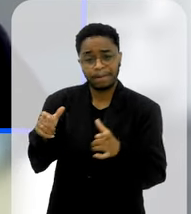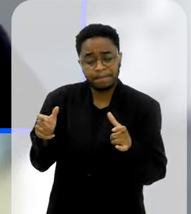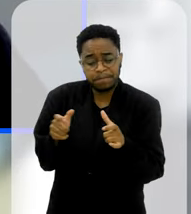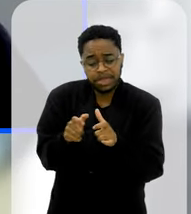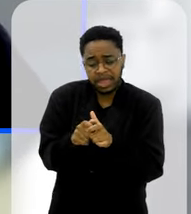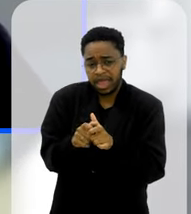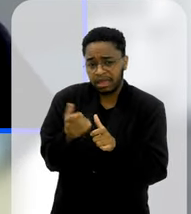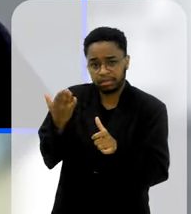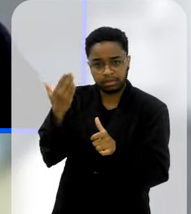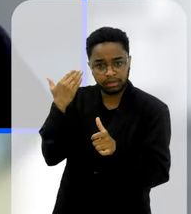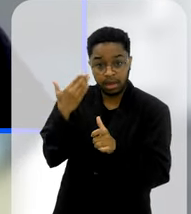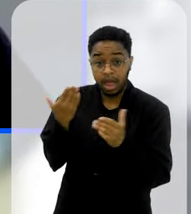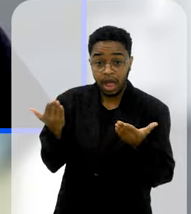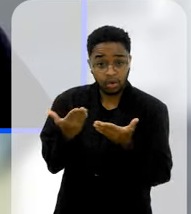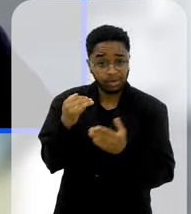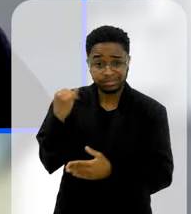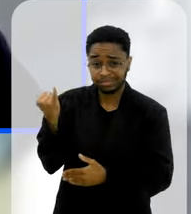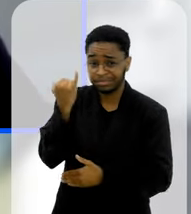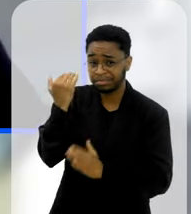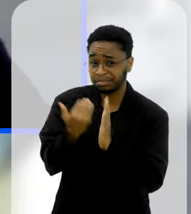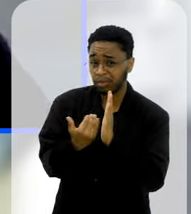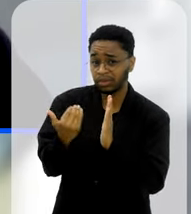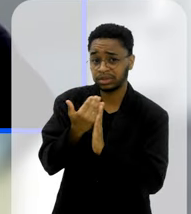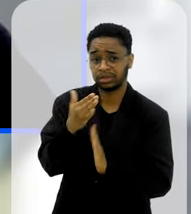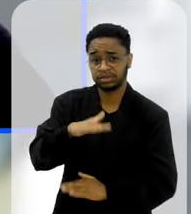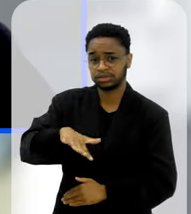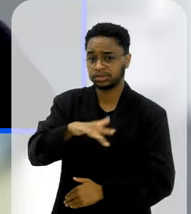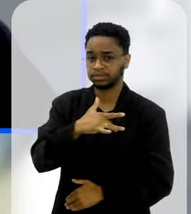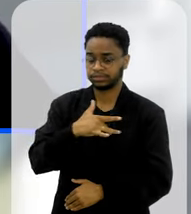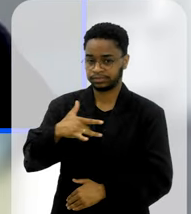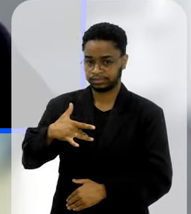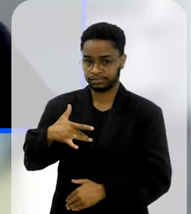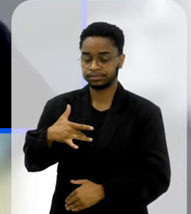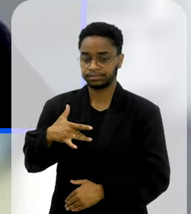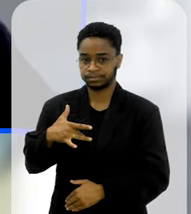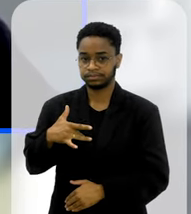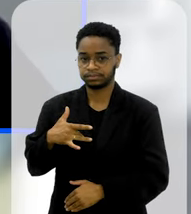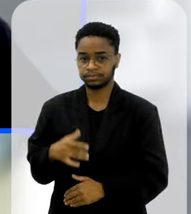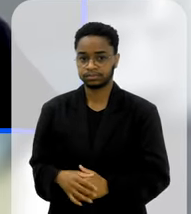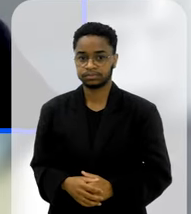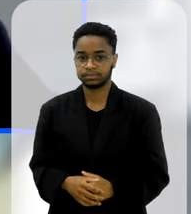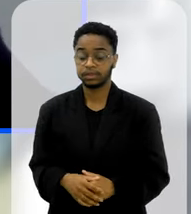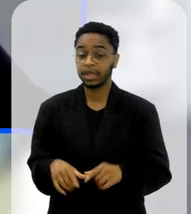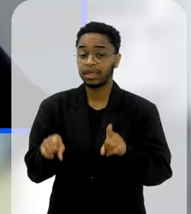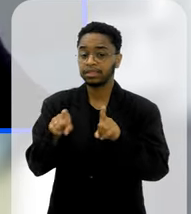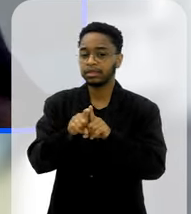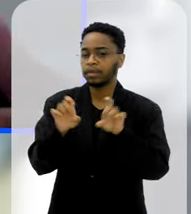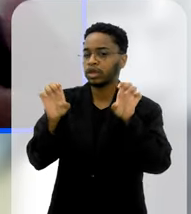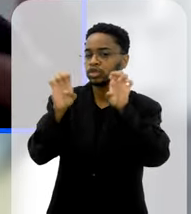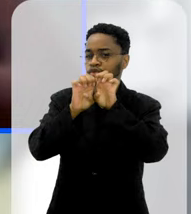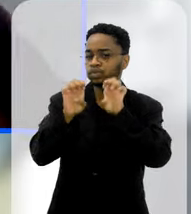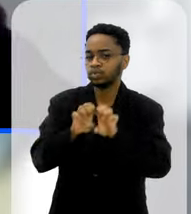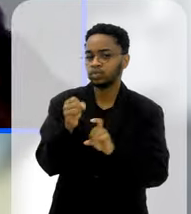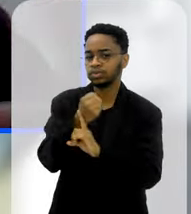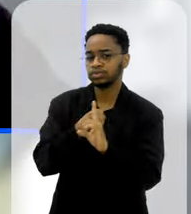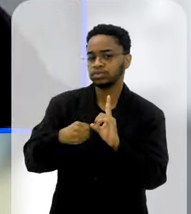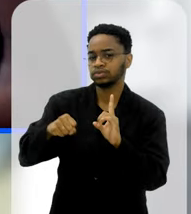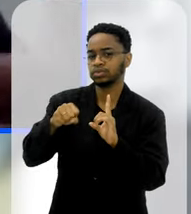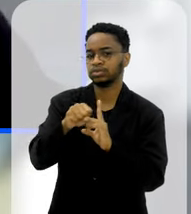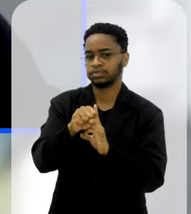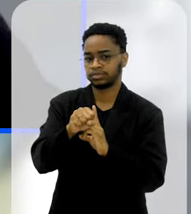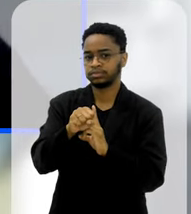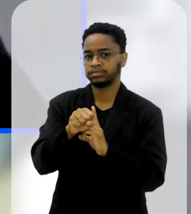pequena. Hoje é uma área, né, extremamente importante no setor saúde. A